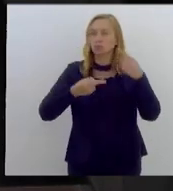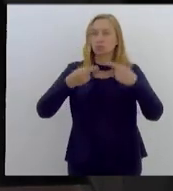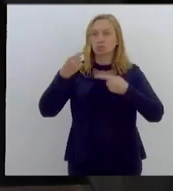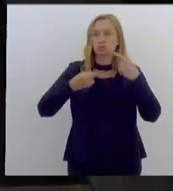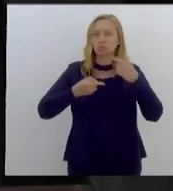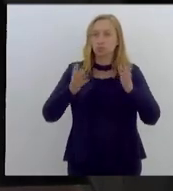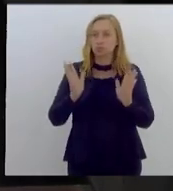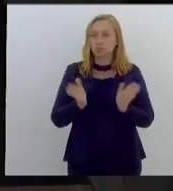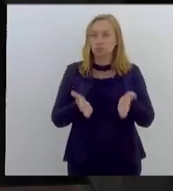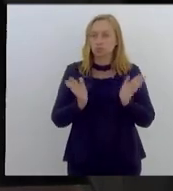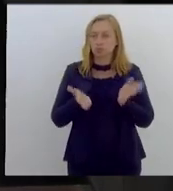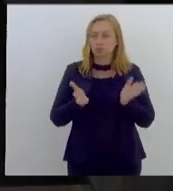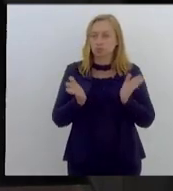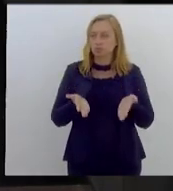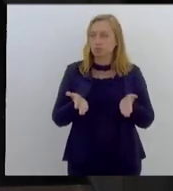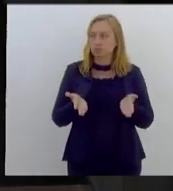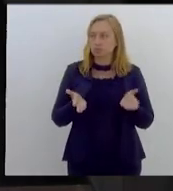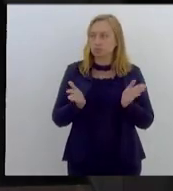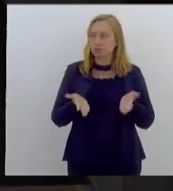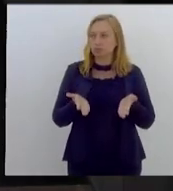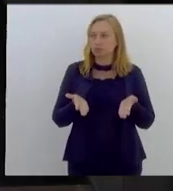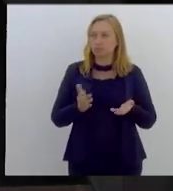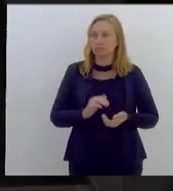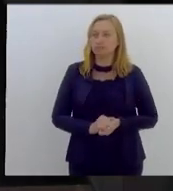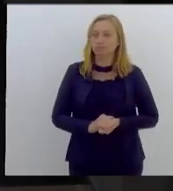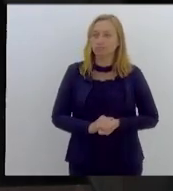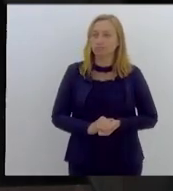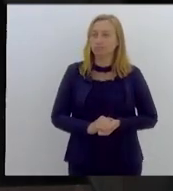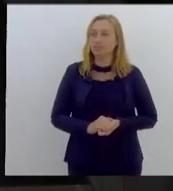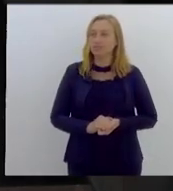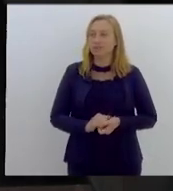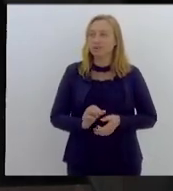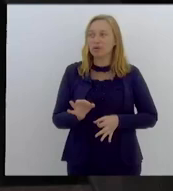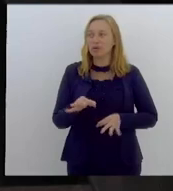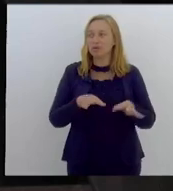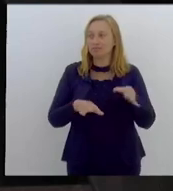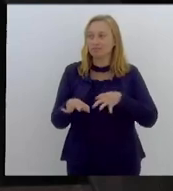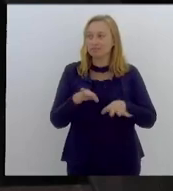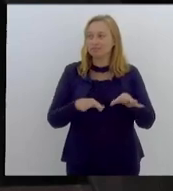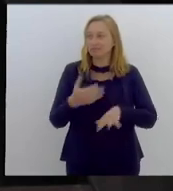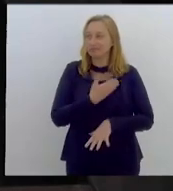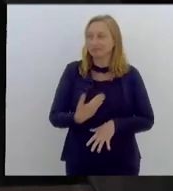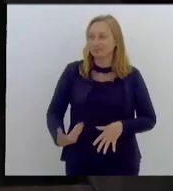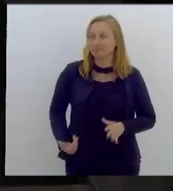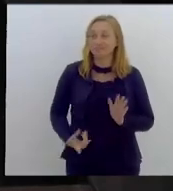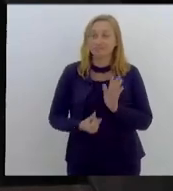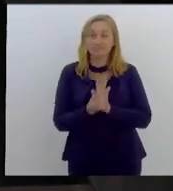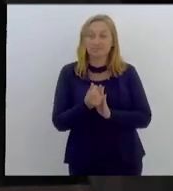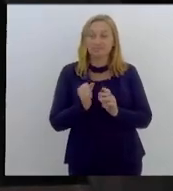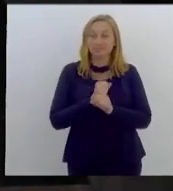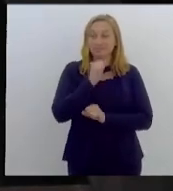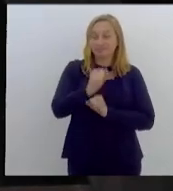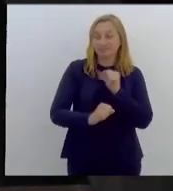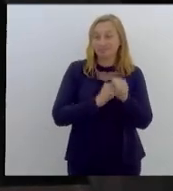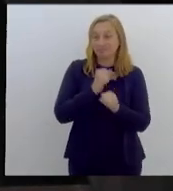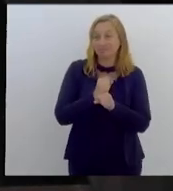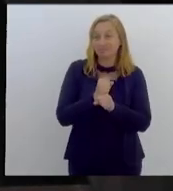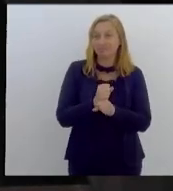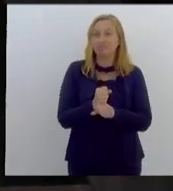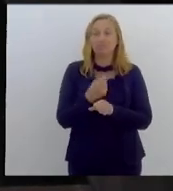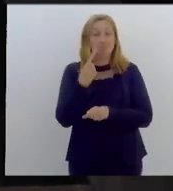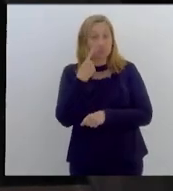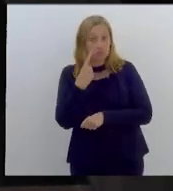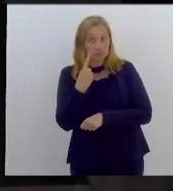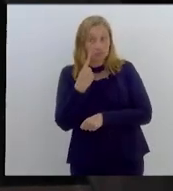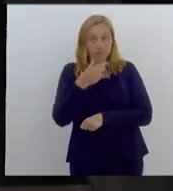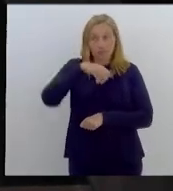que trata essencialmente dos planos do governo para o orçamento no próximo ano. A gente tem